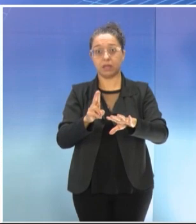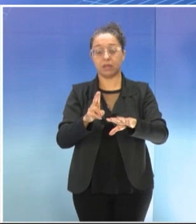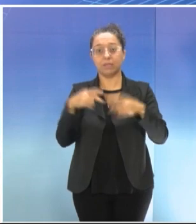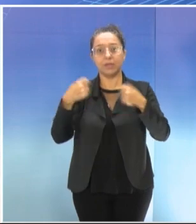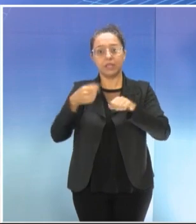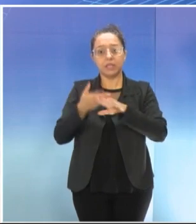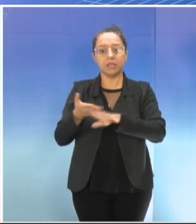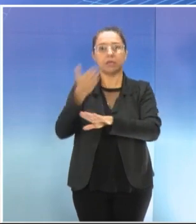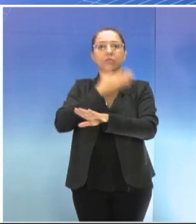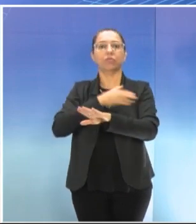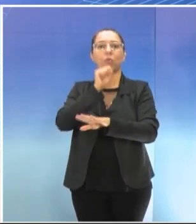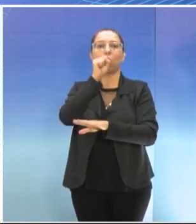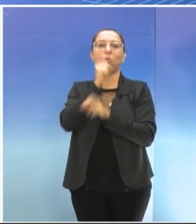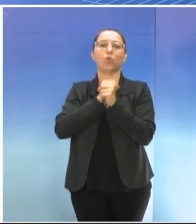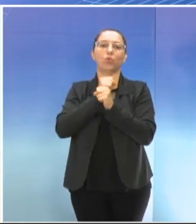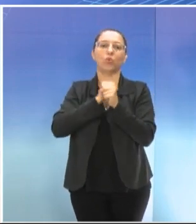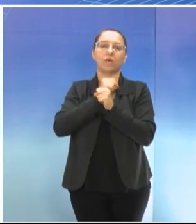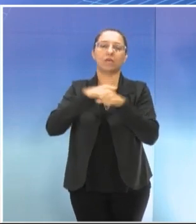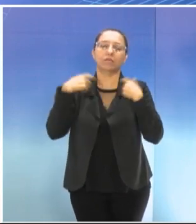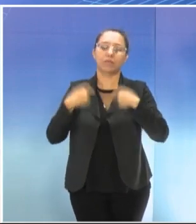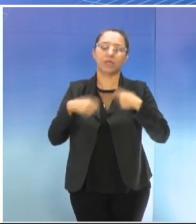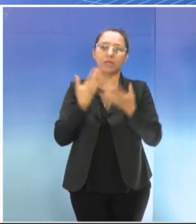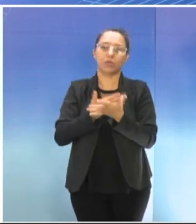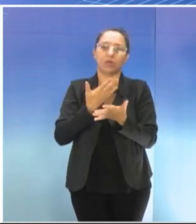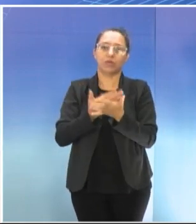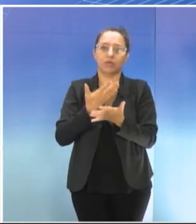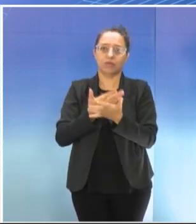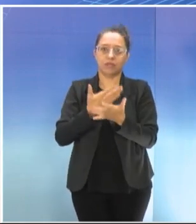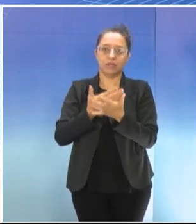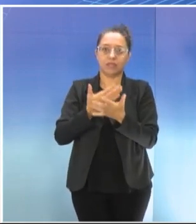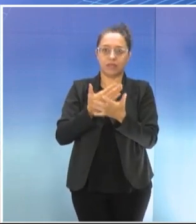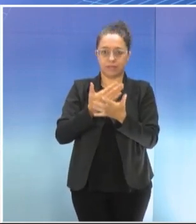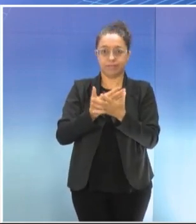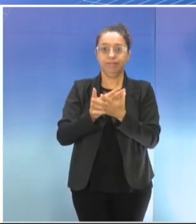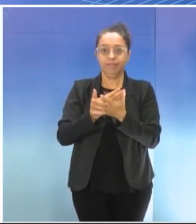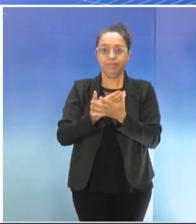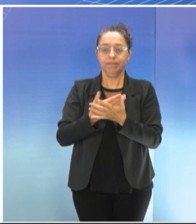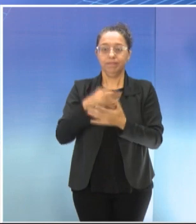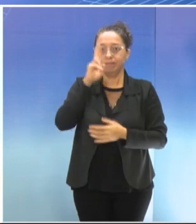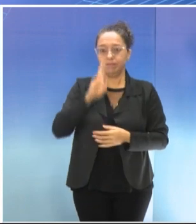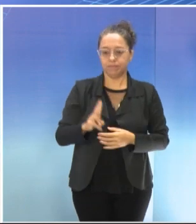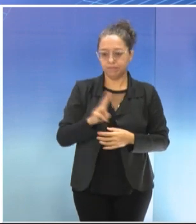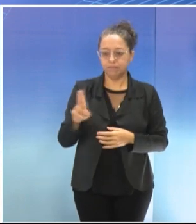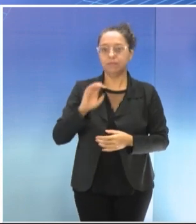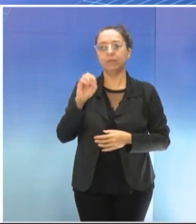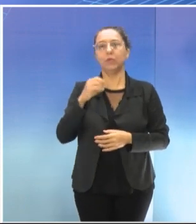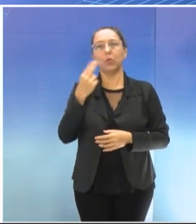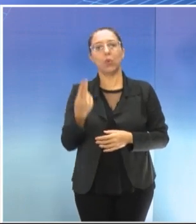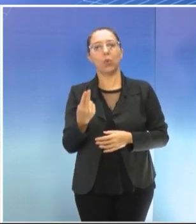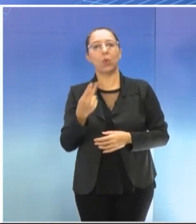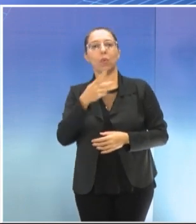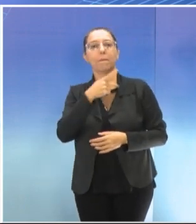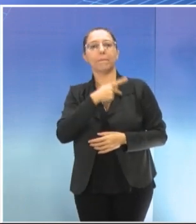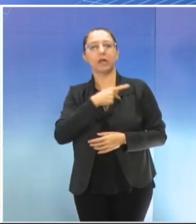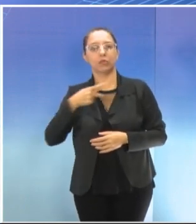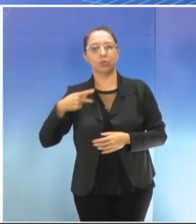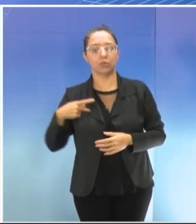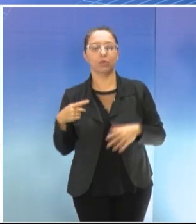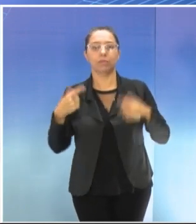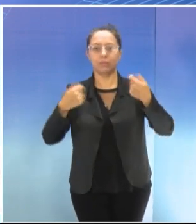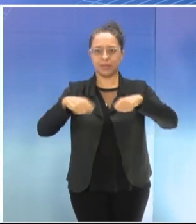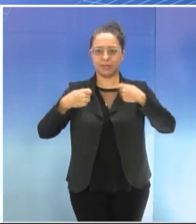no seminário você estuda psicologia, filosofia e teologia. Porque um padre